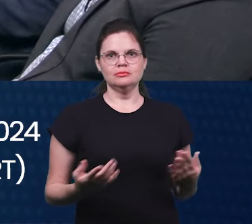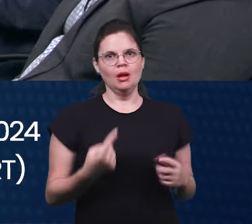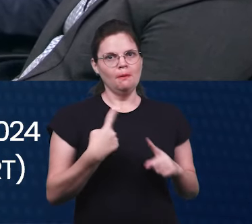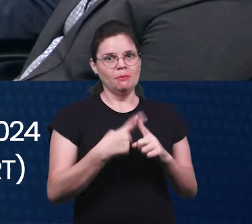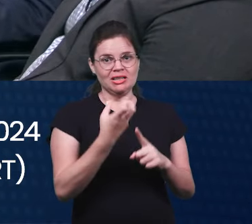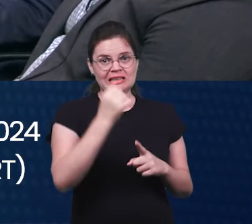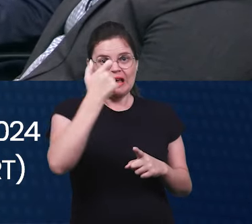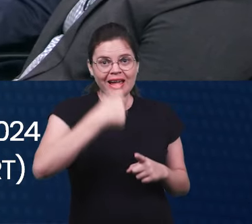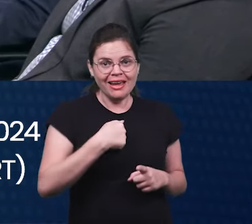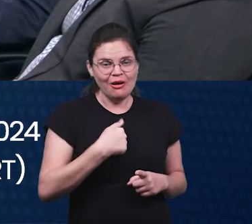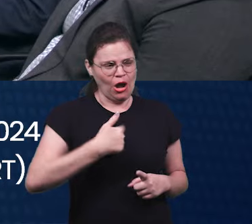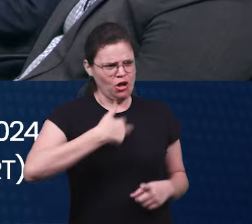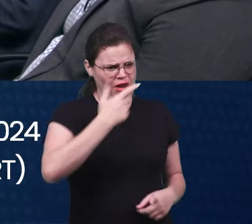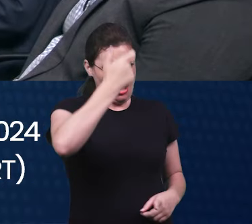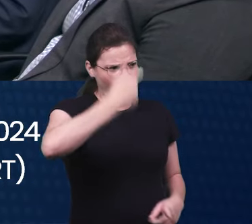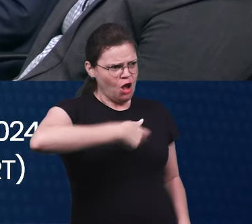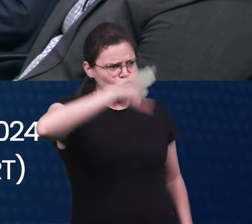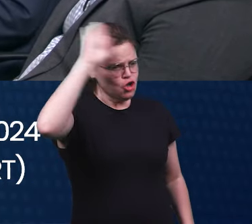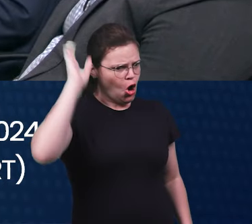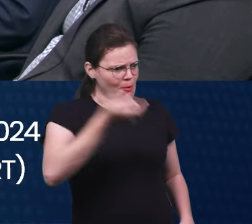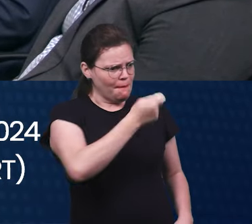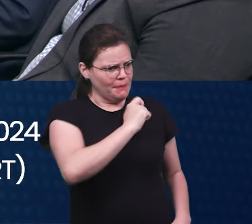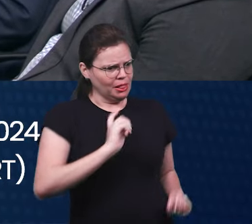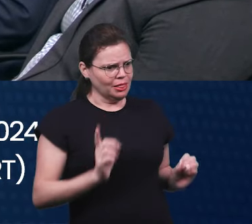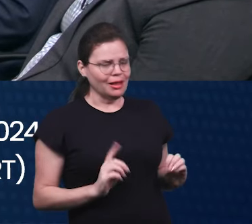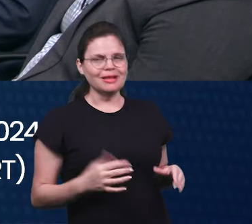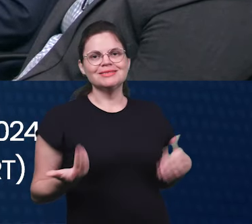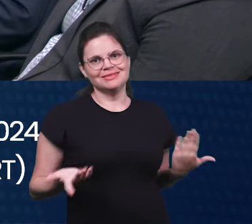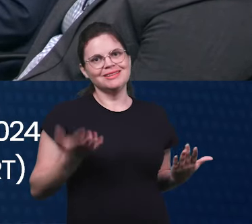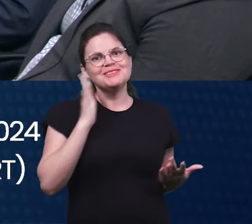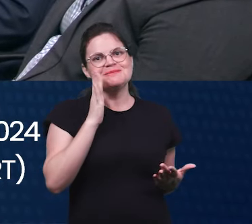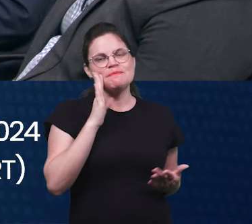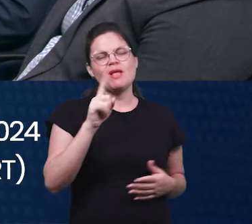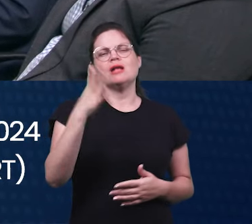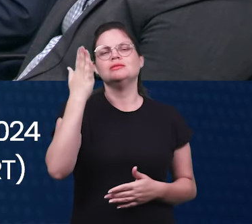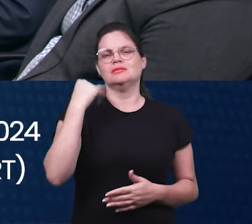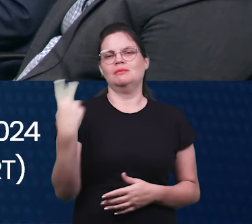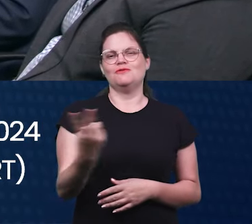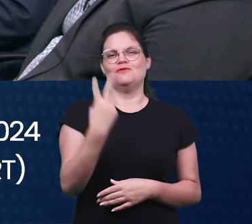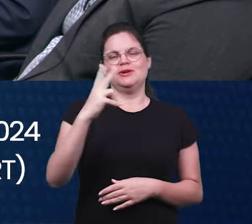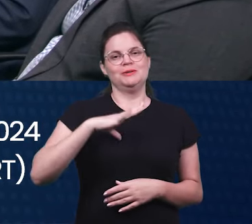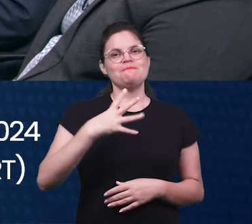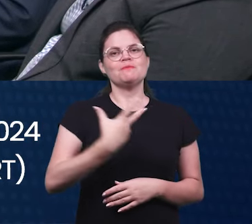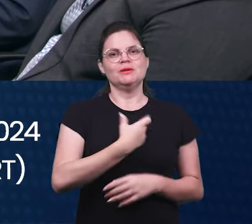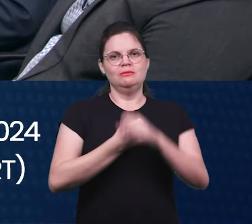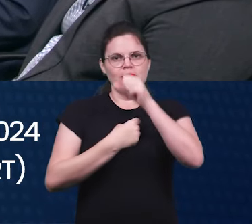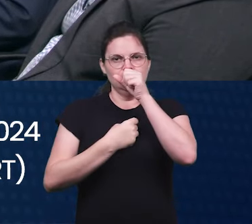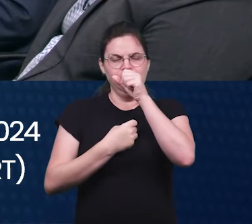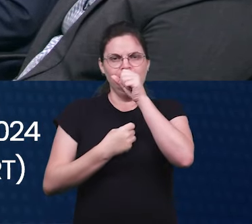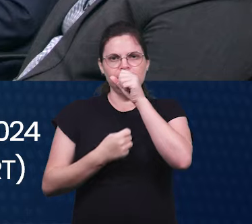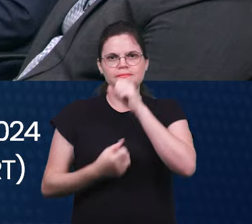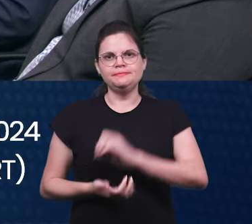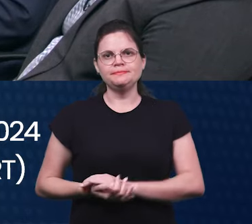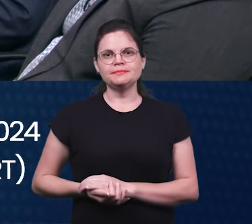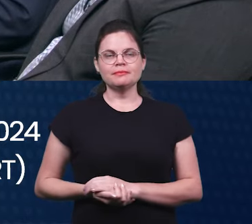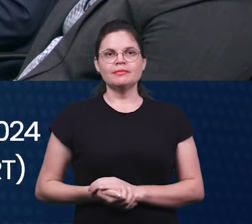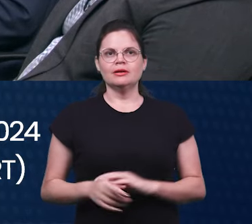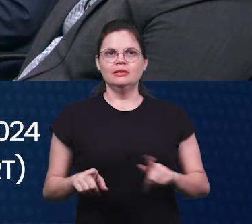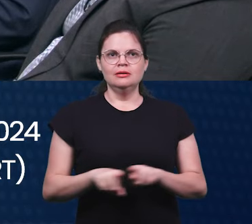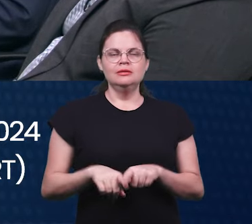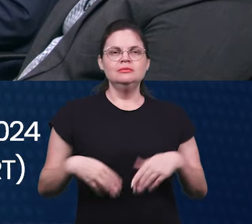apanhar, ser preso, e deixou para o fato acontecer, né? Sabia o valor da salvação, né? Exatamente. Bom, Ananias entregou